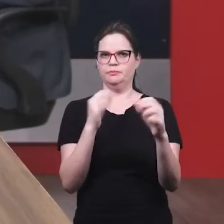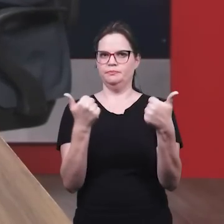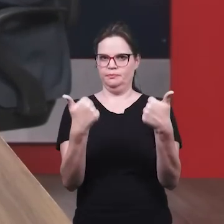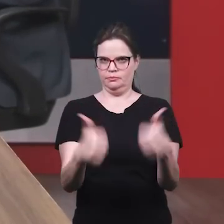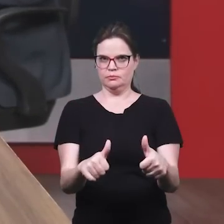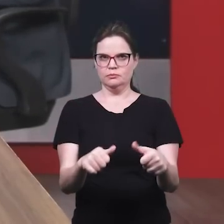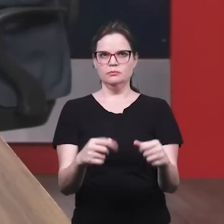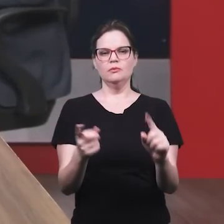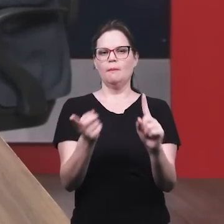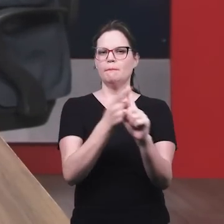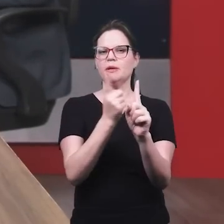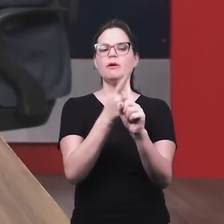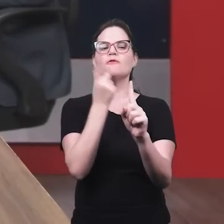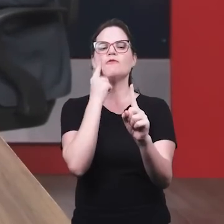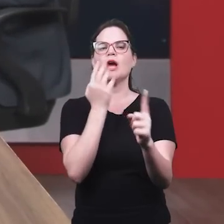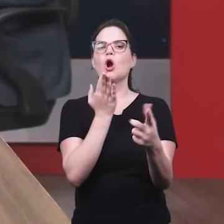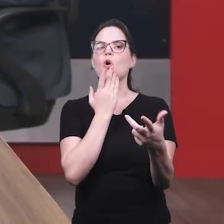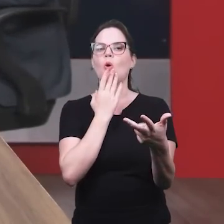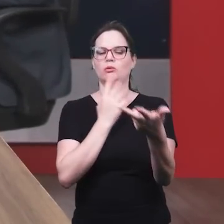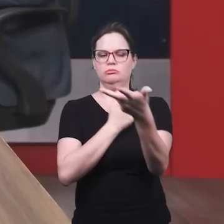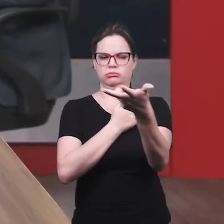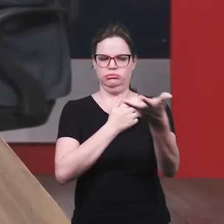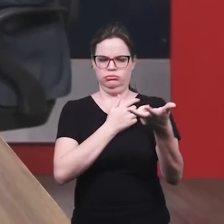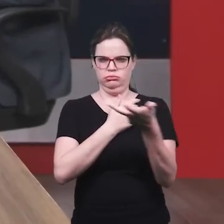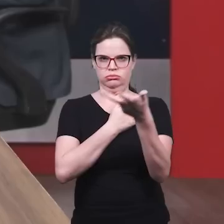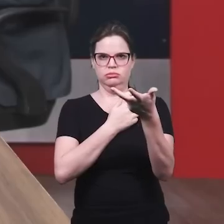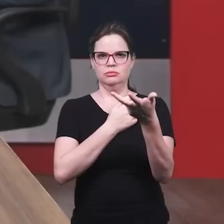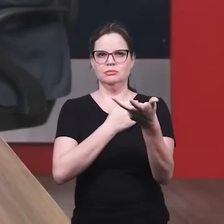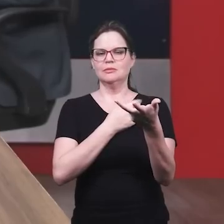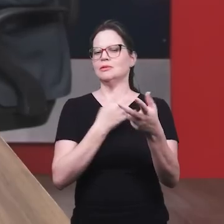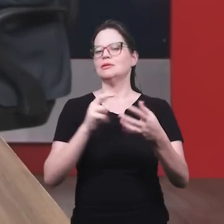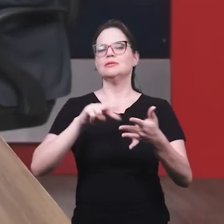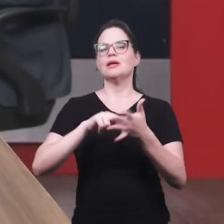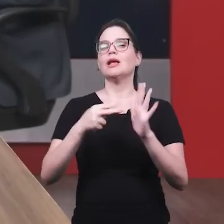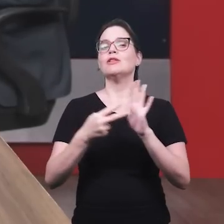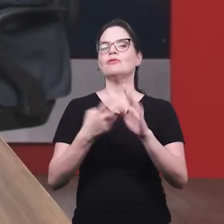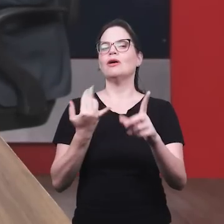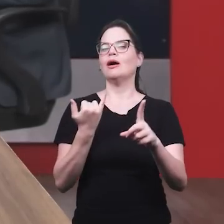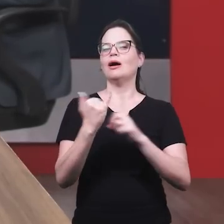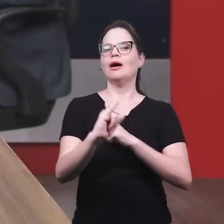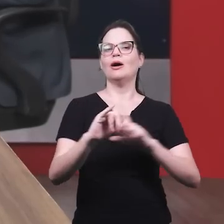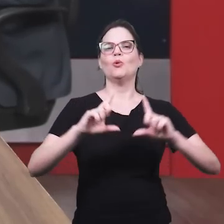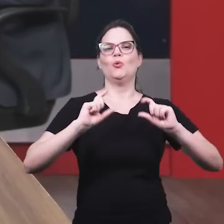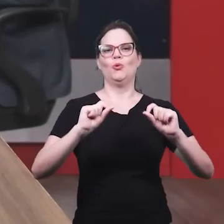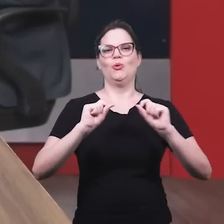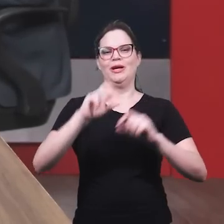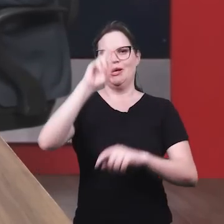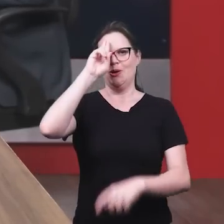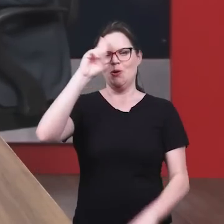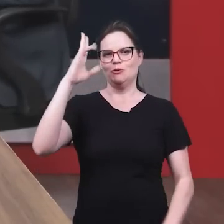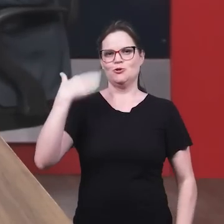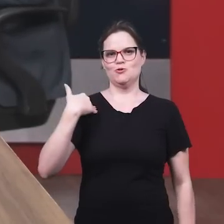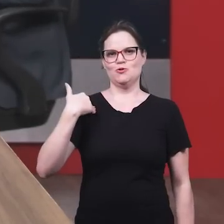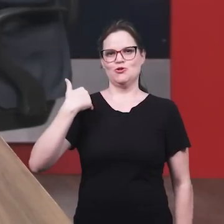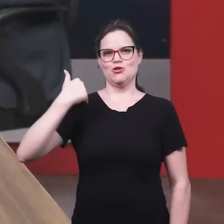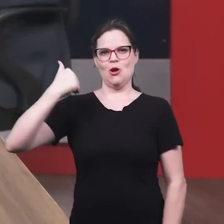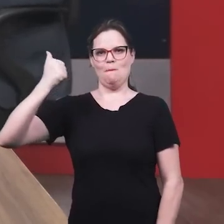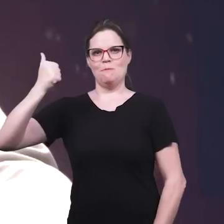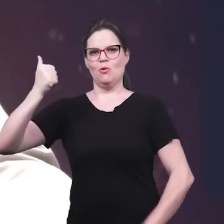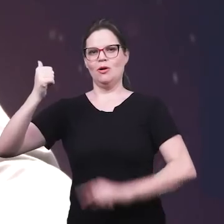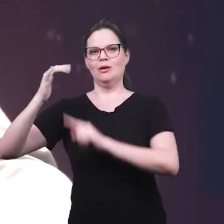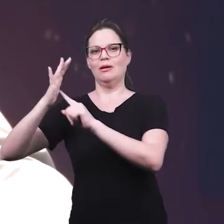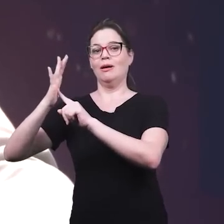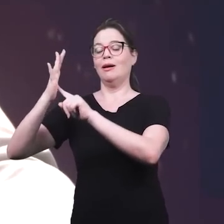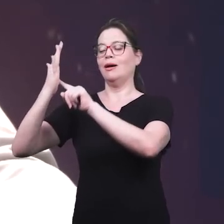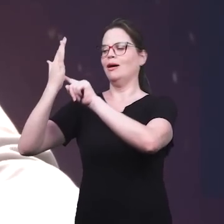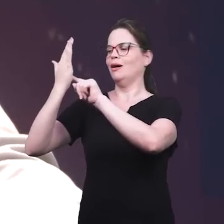olha primeiro a coloração do vinho. E aí mostrando para nós profeticamente, assim, o Senhor nos trouxe para essa obra, e ele nos mostrou que